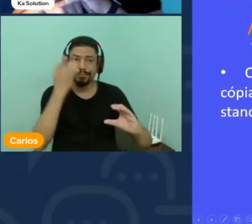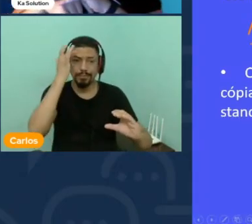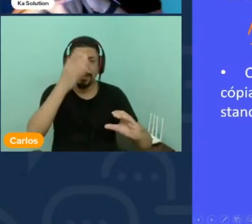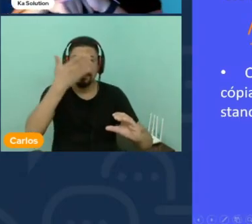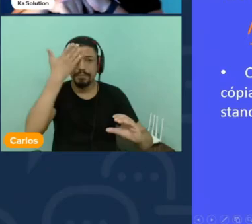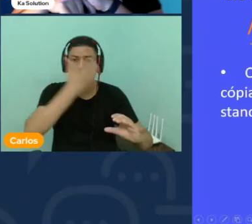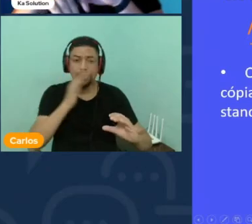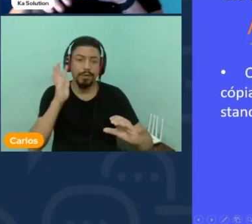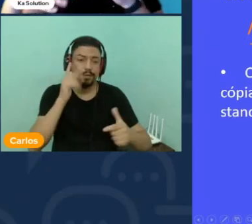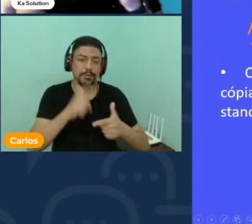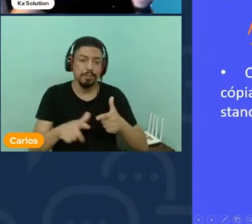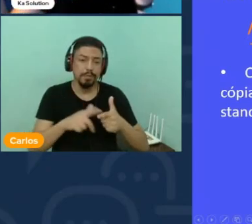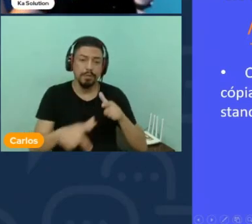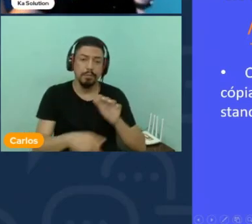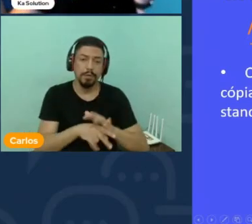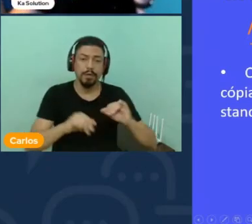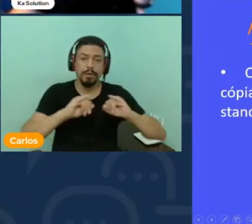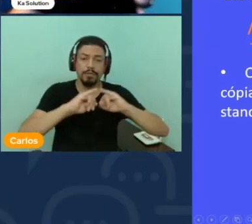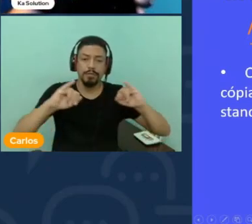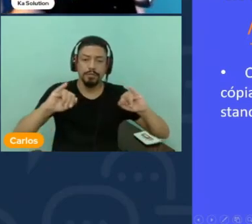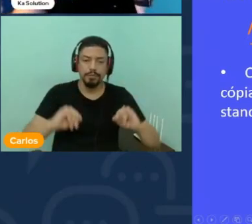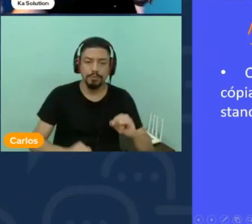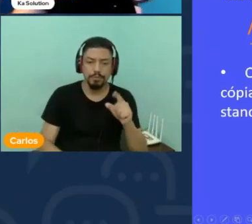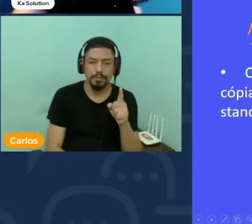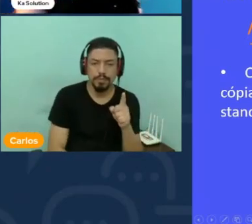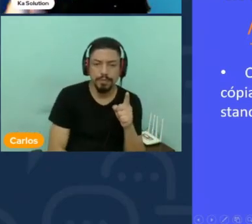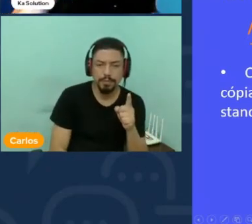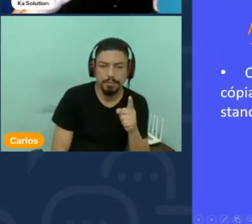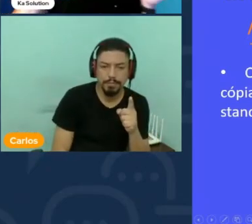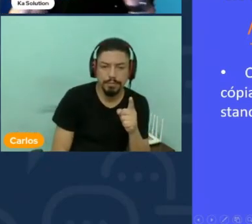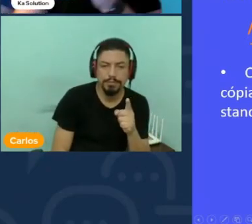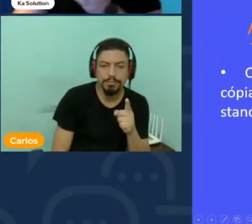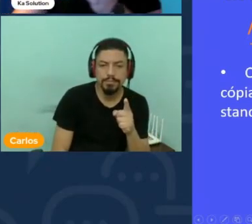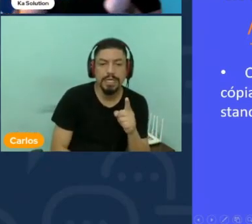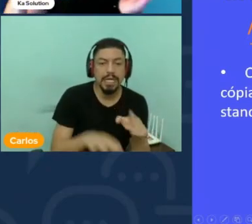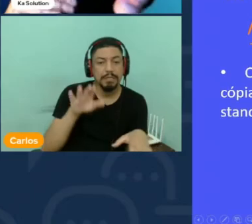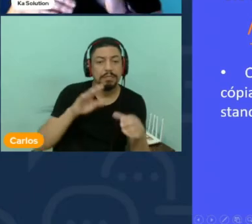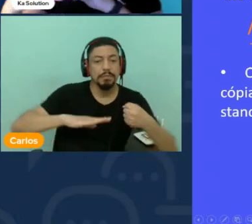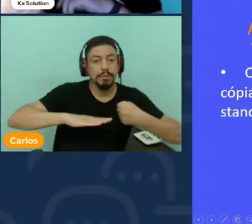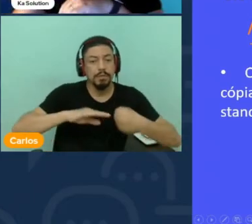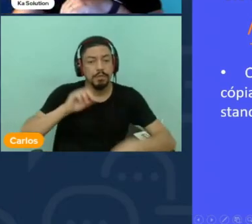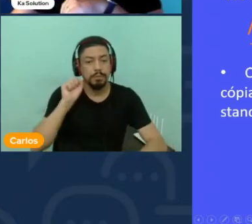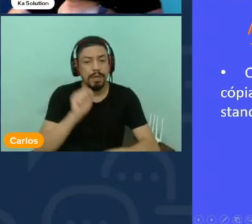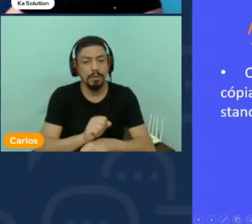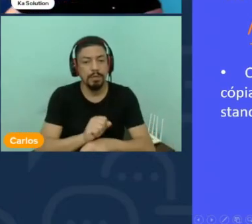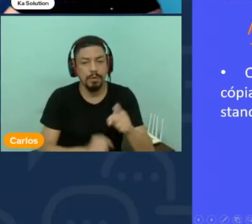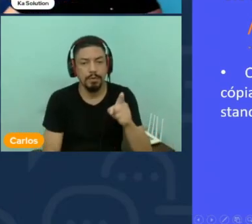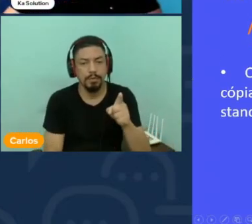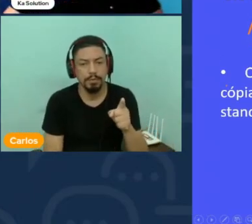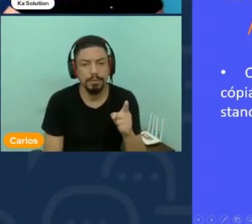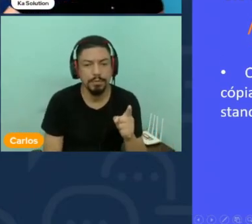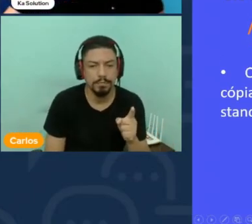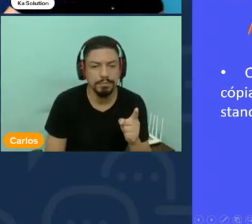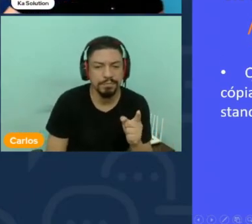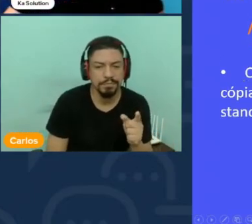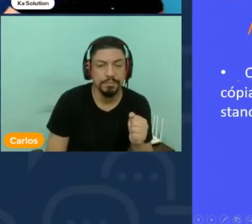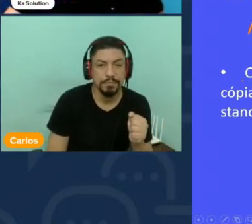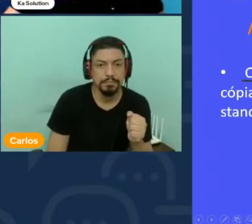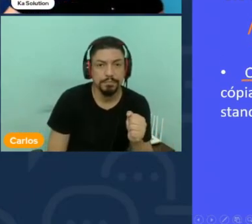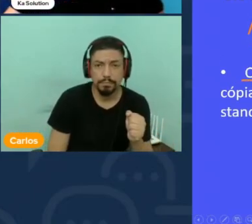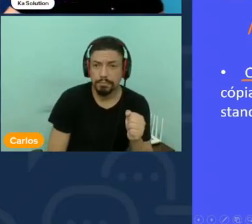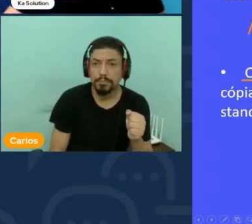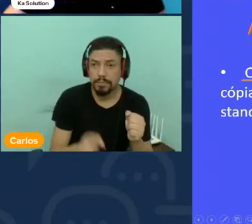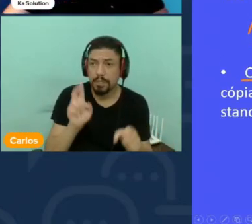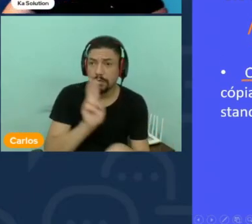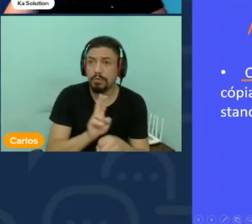um problema na sua infraestrutura, seu banco de dados parou, porque a AWS cuida disso para você. Cuida disso